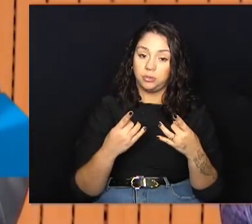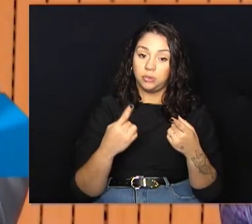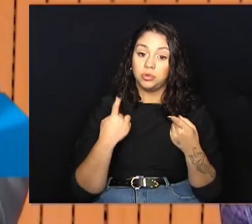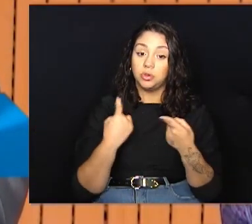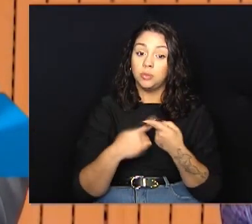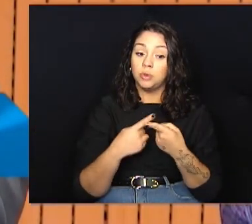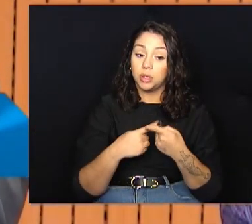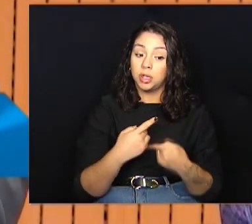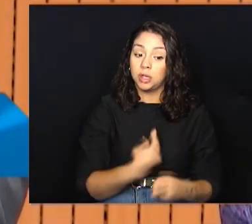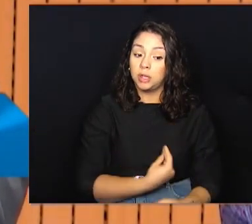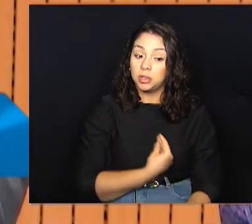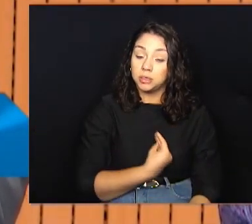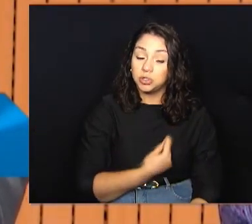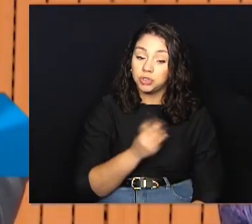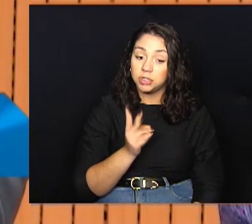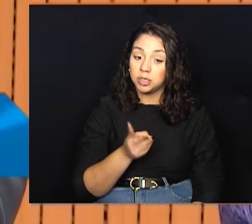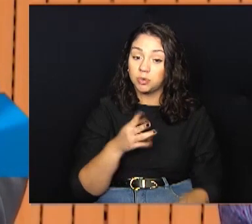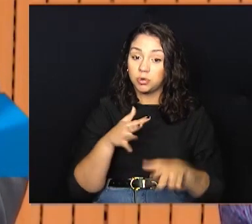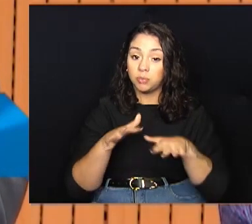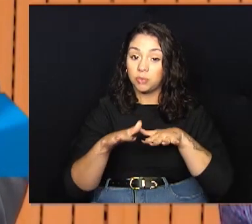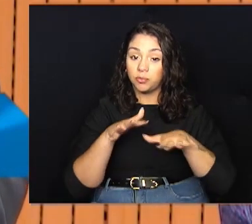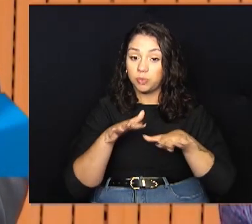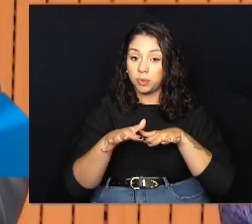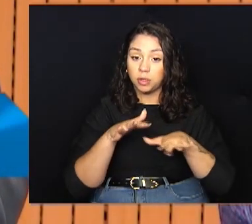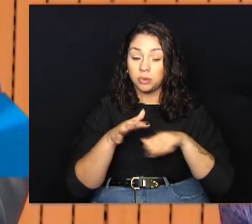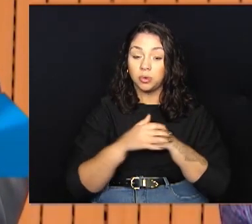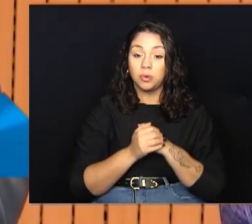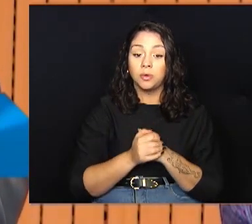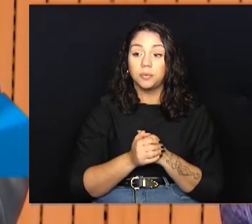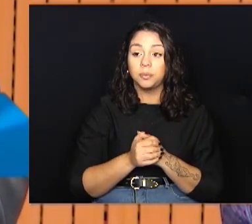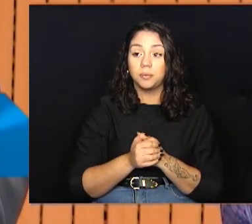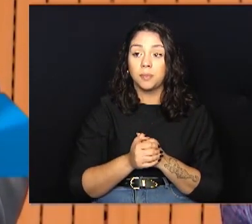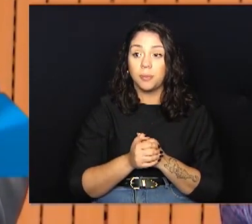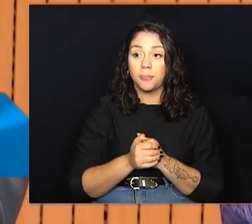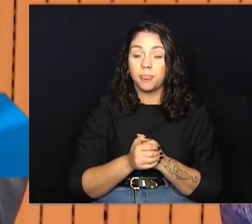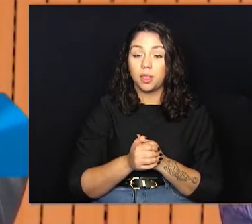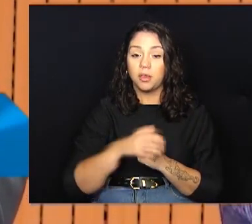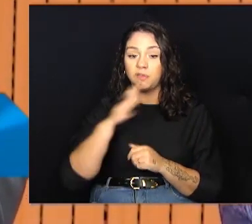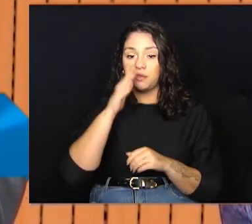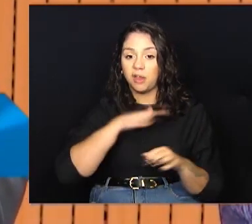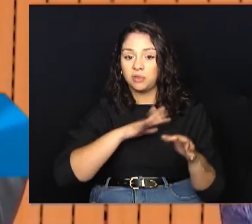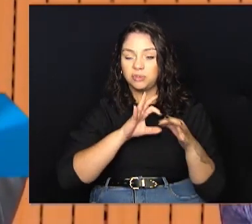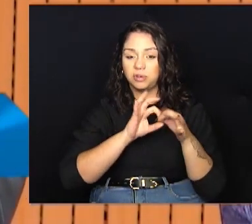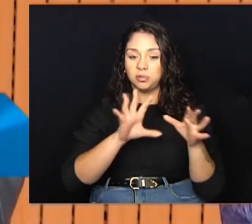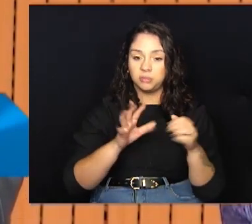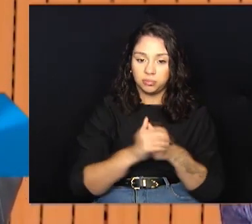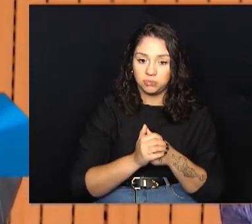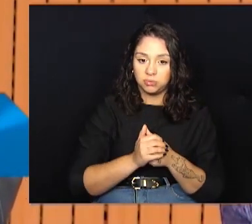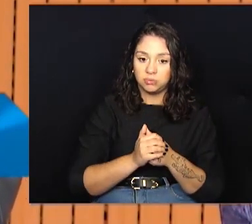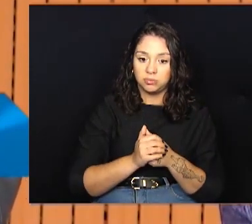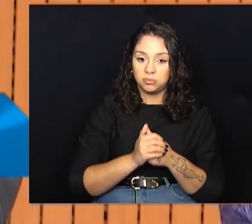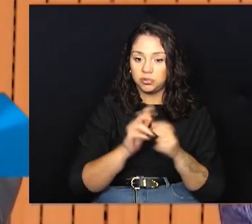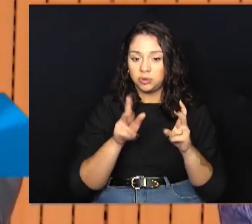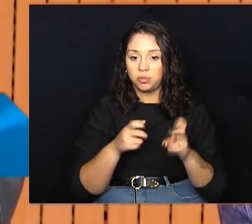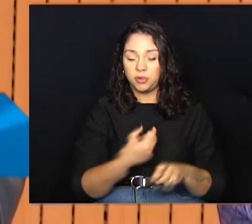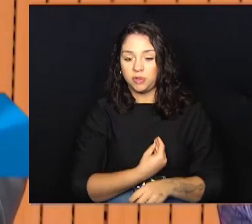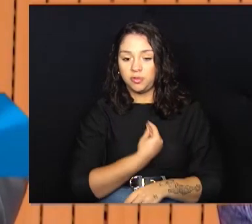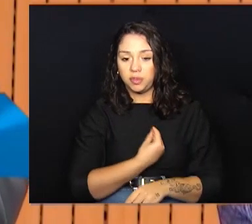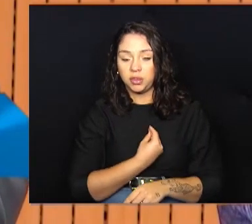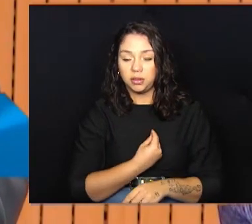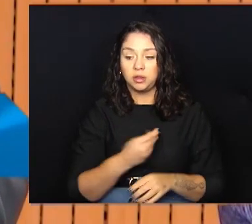existe sempre um movimento num falso liberalismo da vida um falso